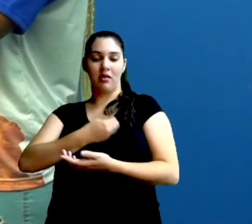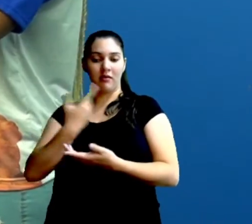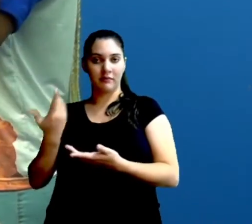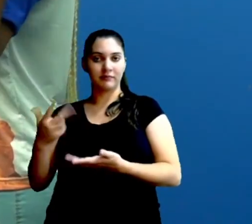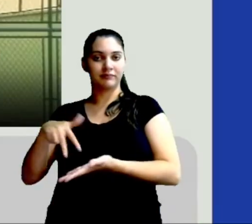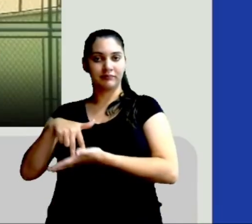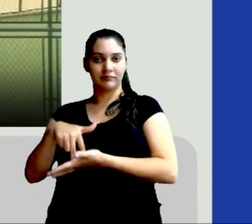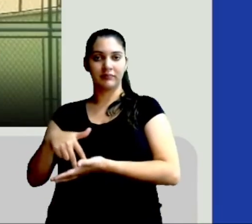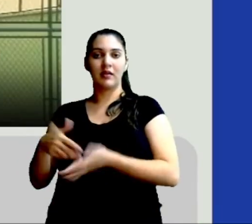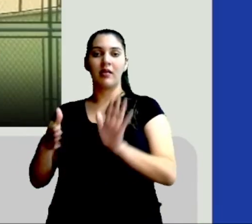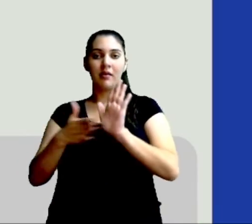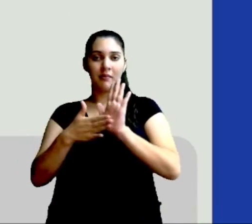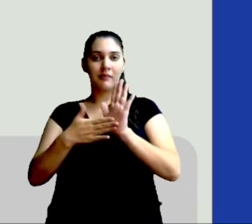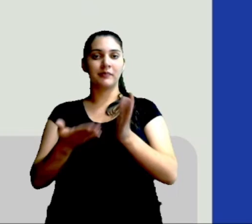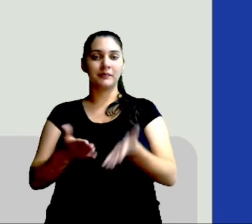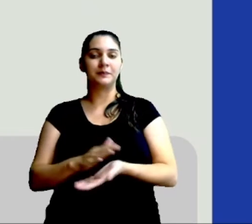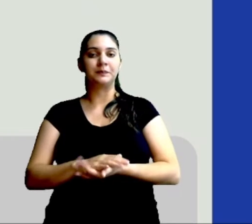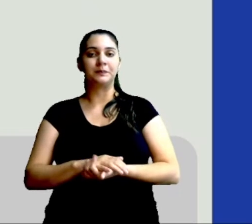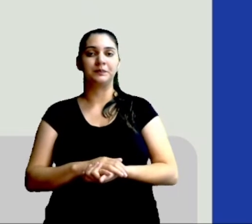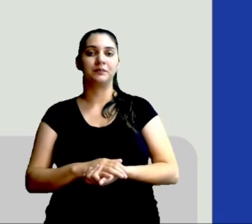proposta.